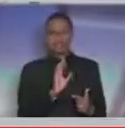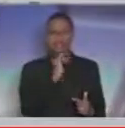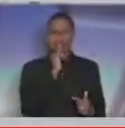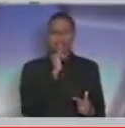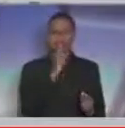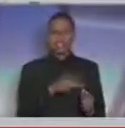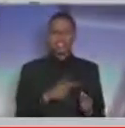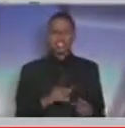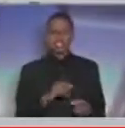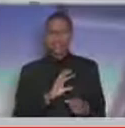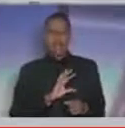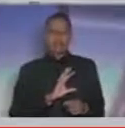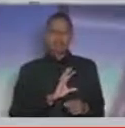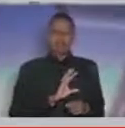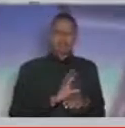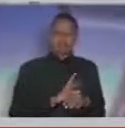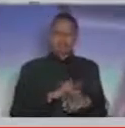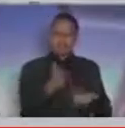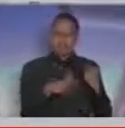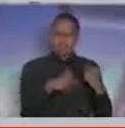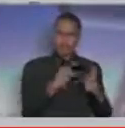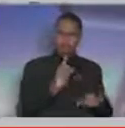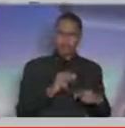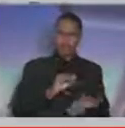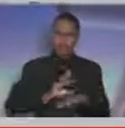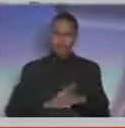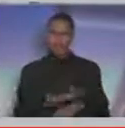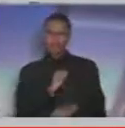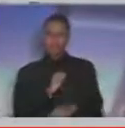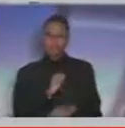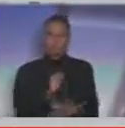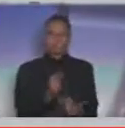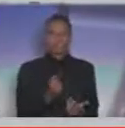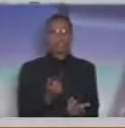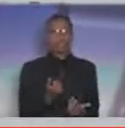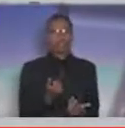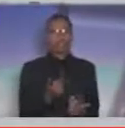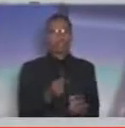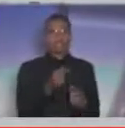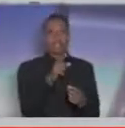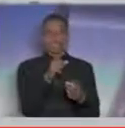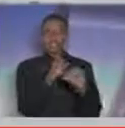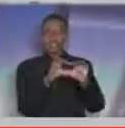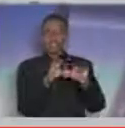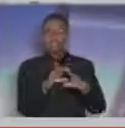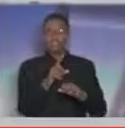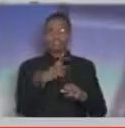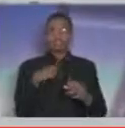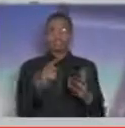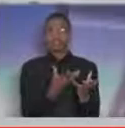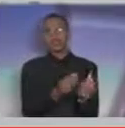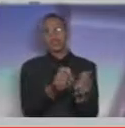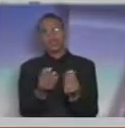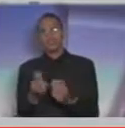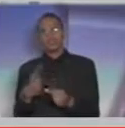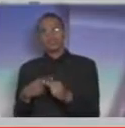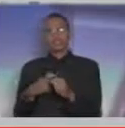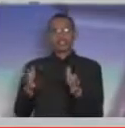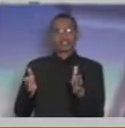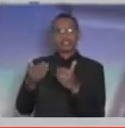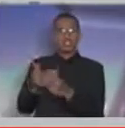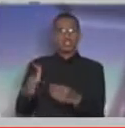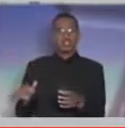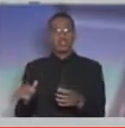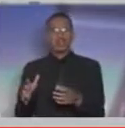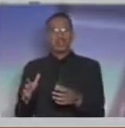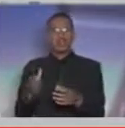alguma doença sobretudo no Exercício da sua profissão do seu trabalho e na educação nós temos muito por conta da superlotação de